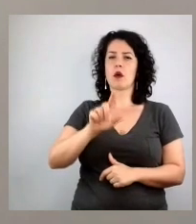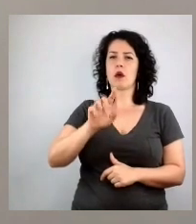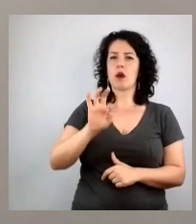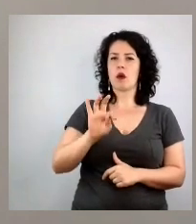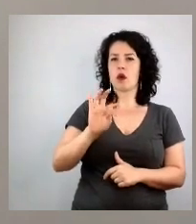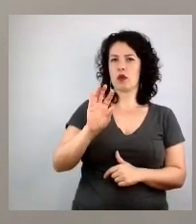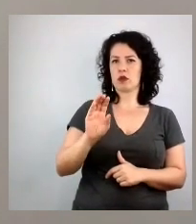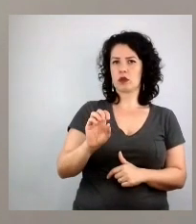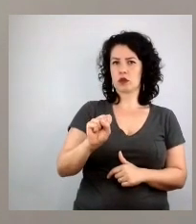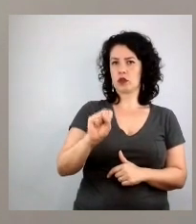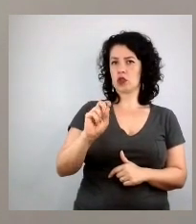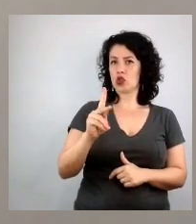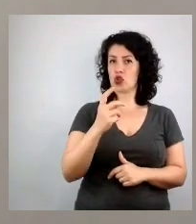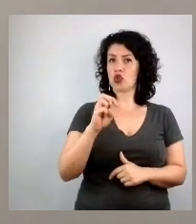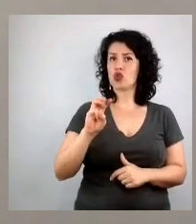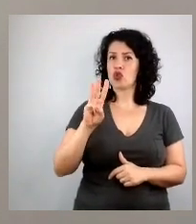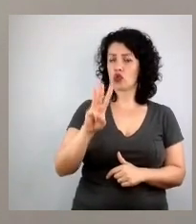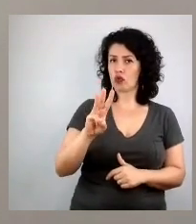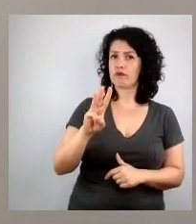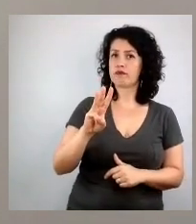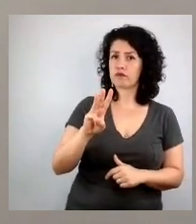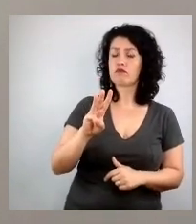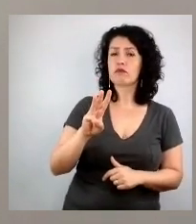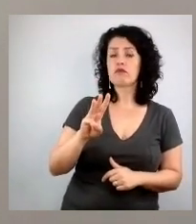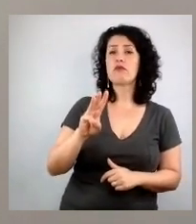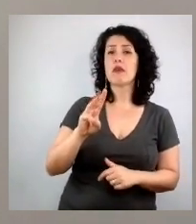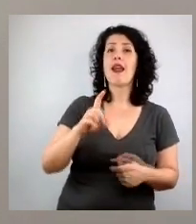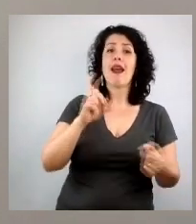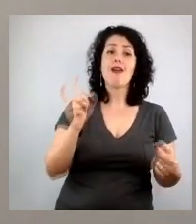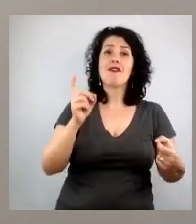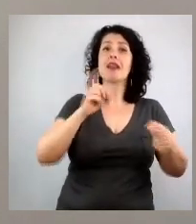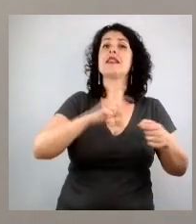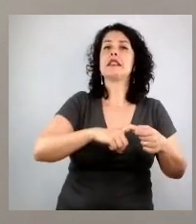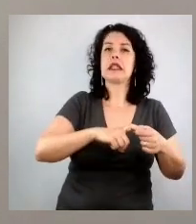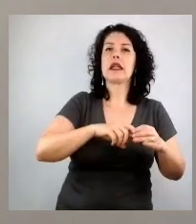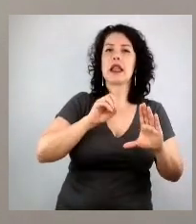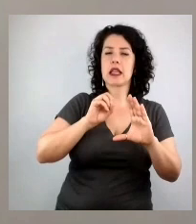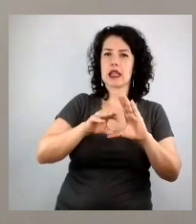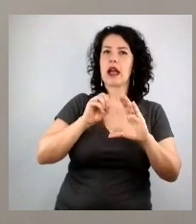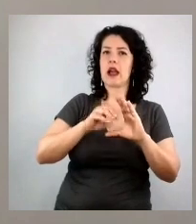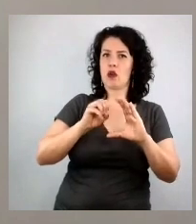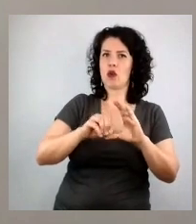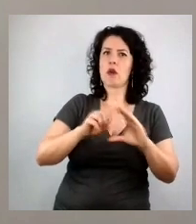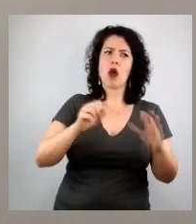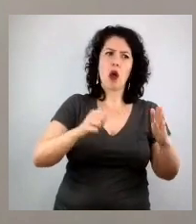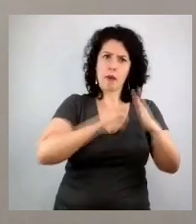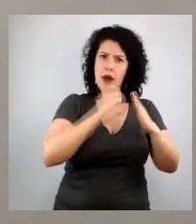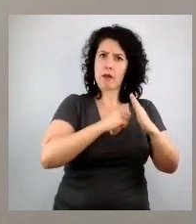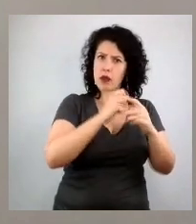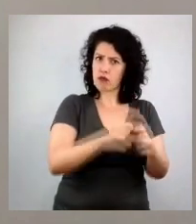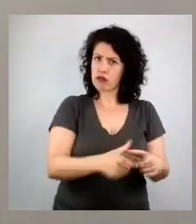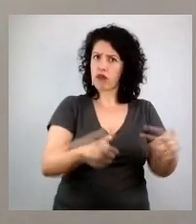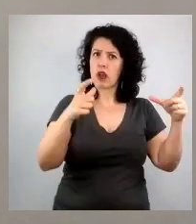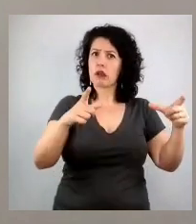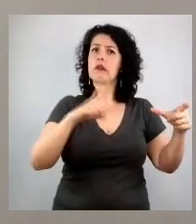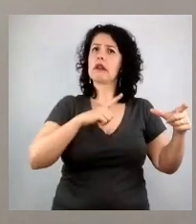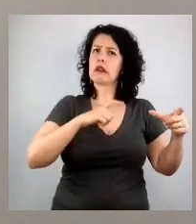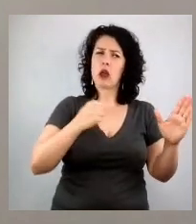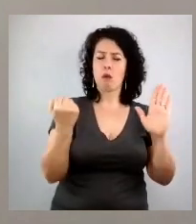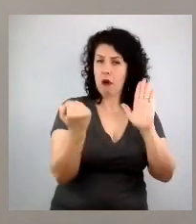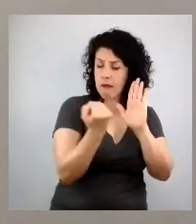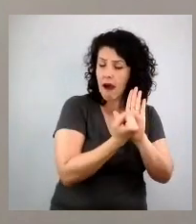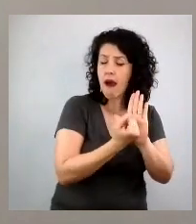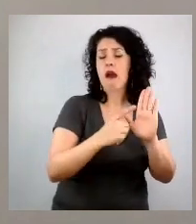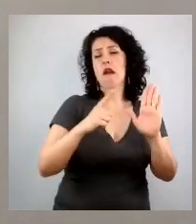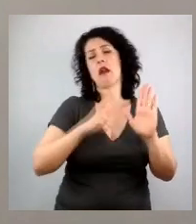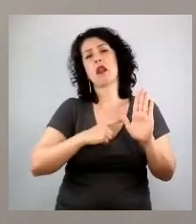E é uma empresa gigantesca, é uma hold que tem várias outras empresas, que tem uma cara, que tem uma marca, que tem um propósito, e